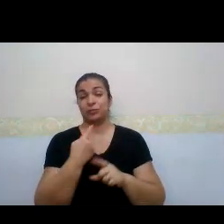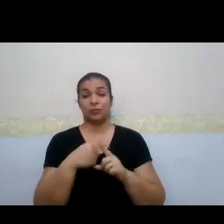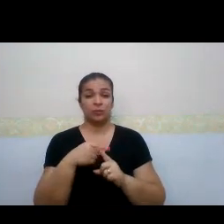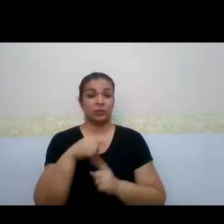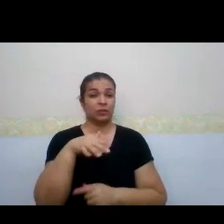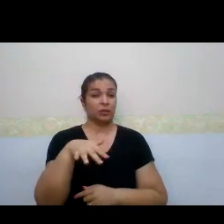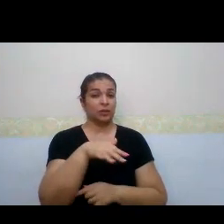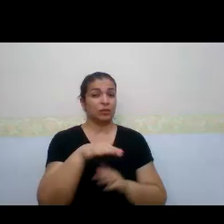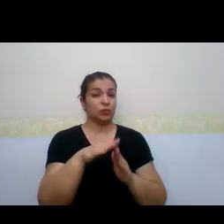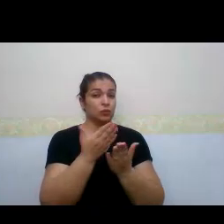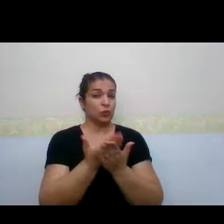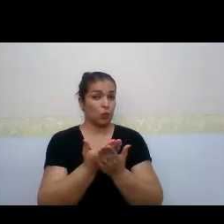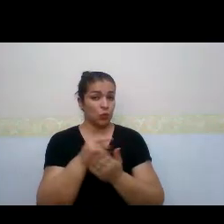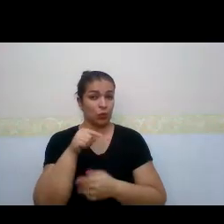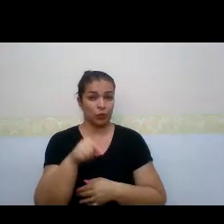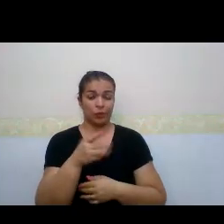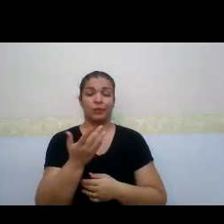escolar,